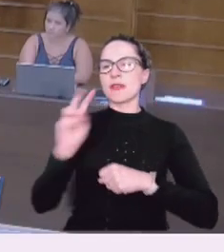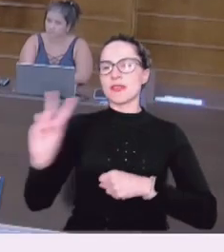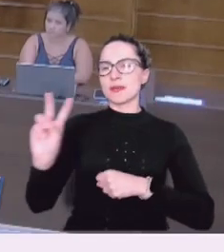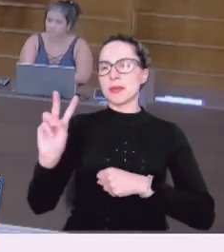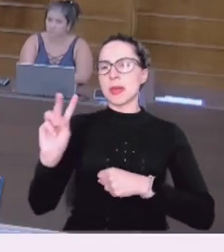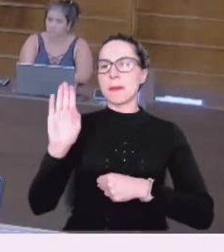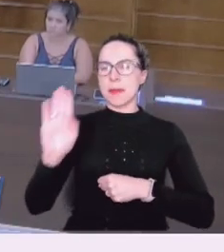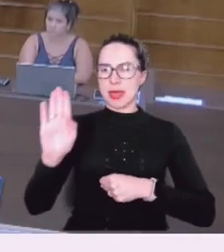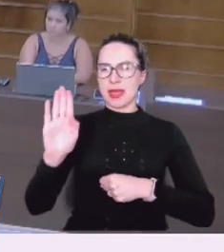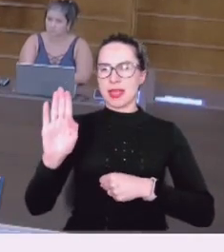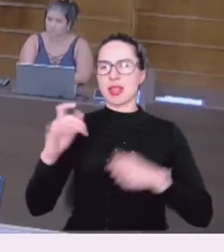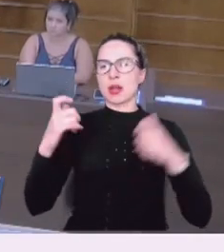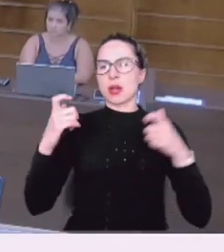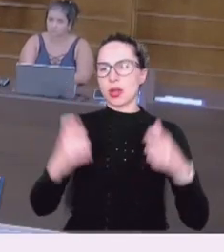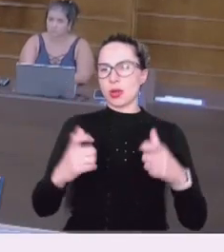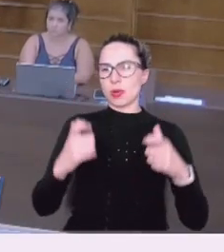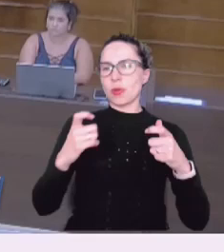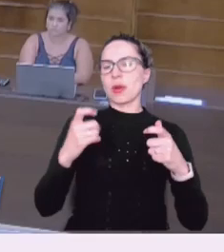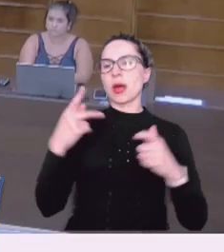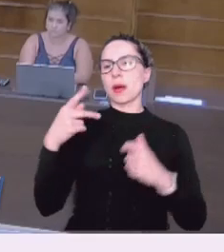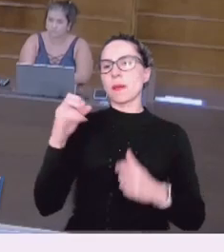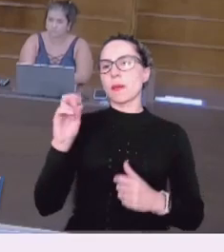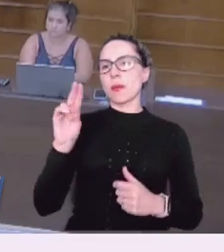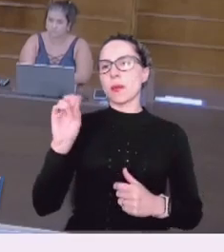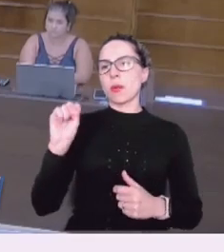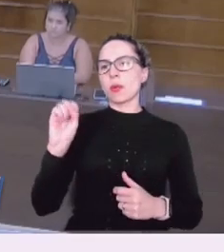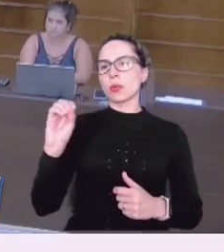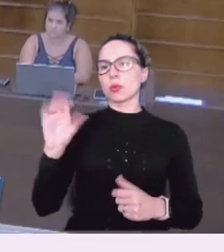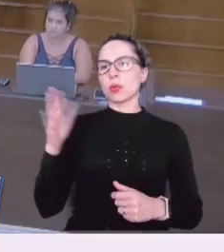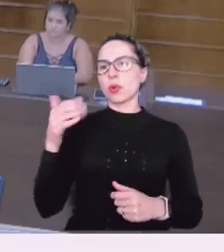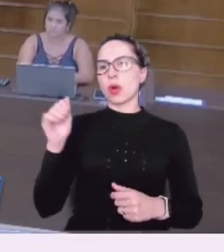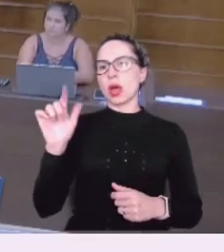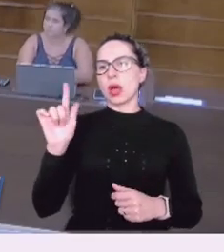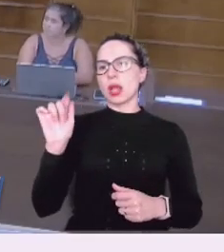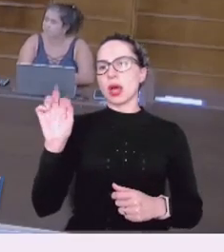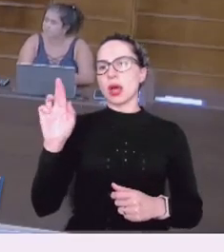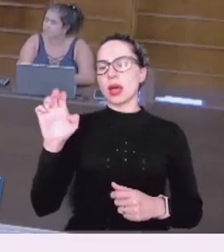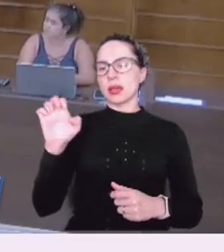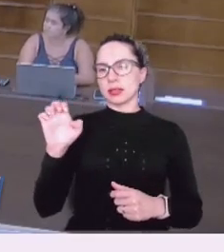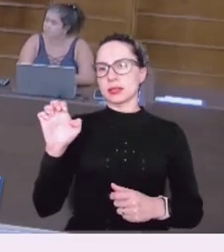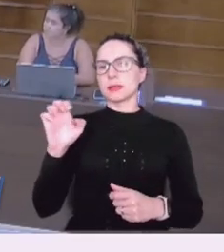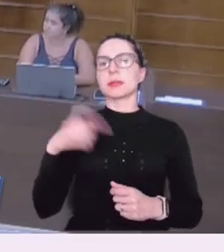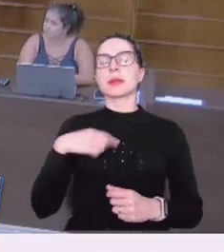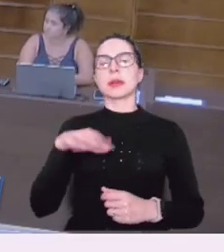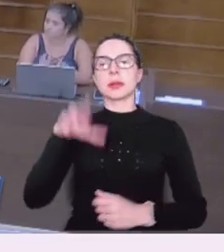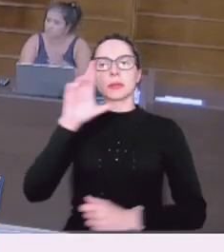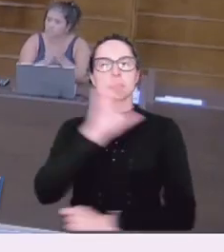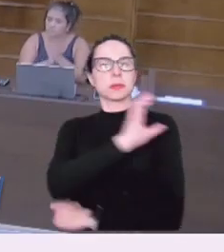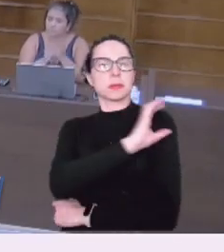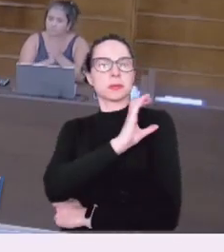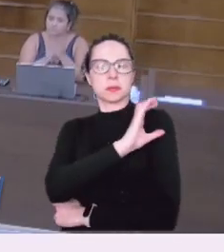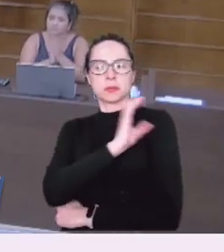Residencial Pouso Alegre e da outras providências. Autoria, vereador Claudinei da Rocha.